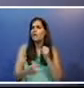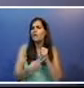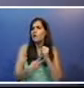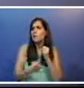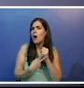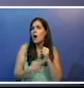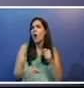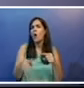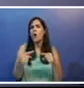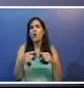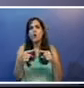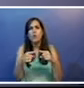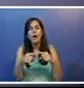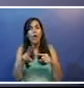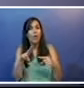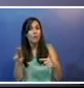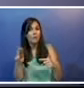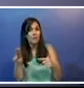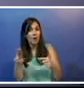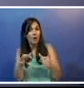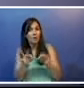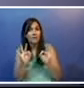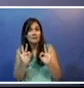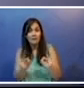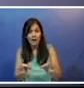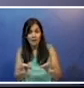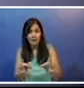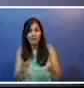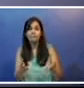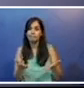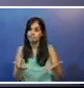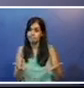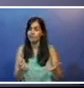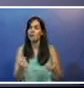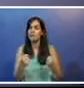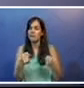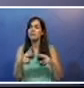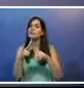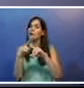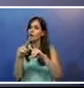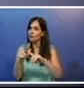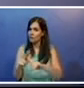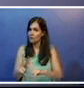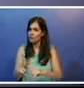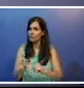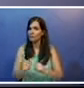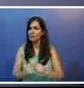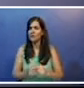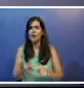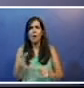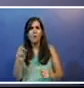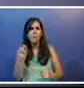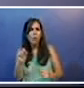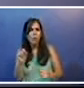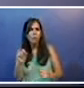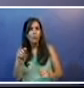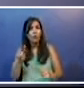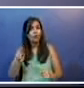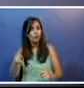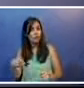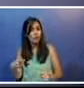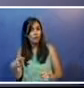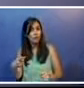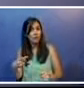e a acentuação de palavras estão corretas? Então é mais um item que vocês têm que rever. A pontuação está correta e